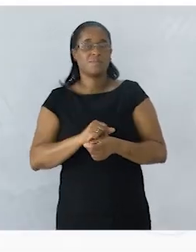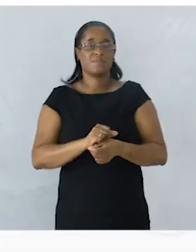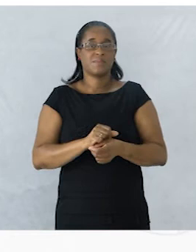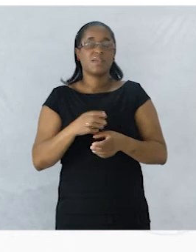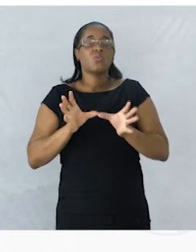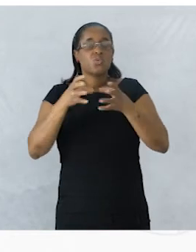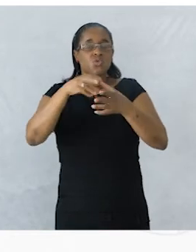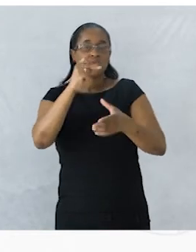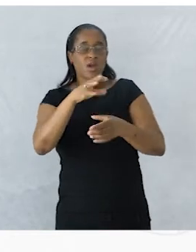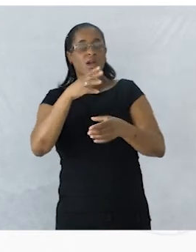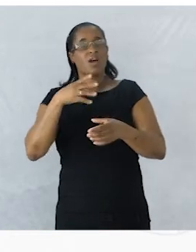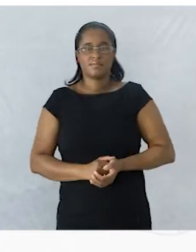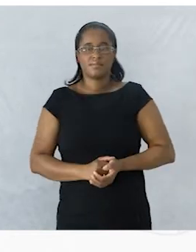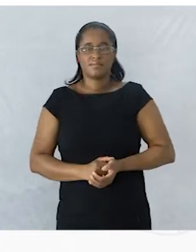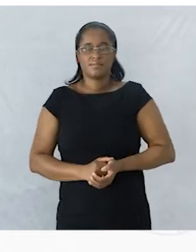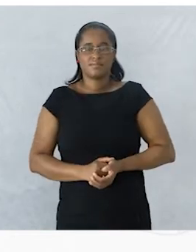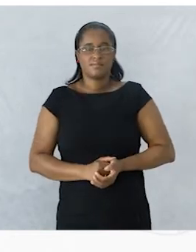cor verde.